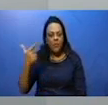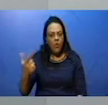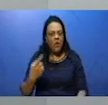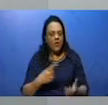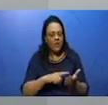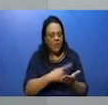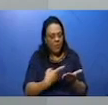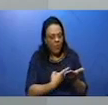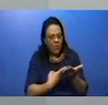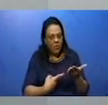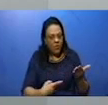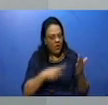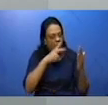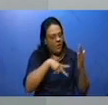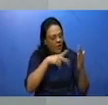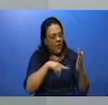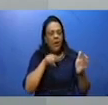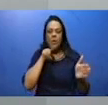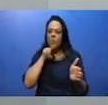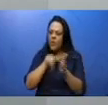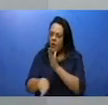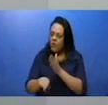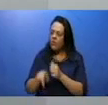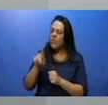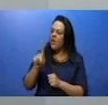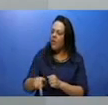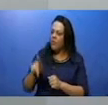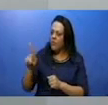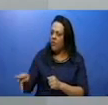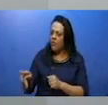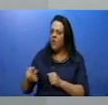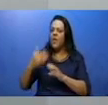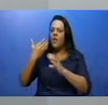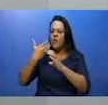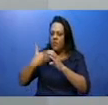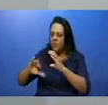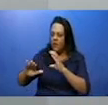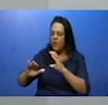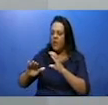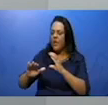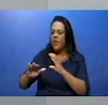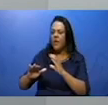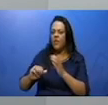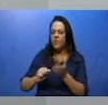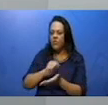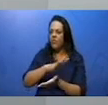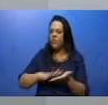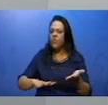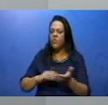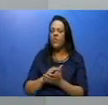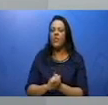tirar dúvida com os professores, encaminhar a atividade e, se Deus